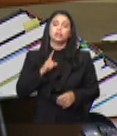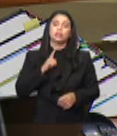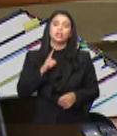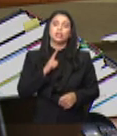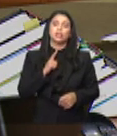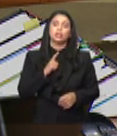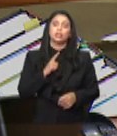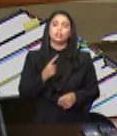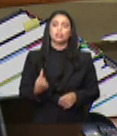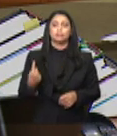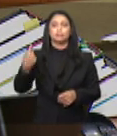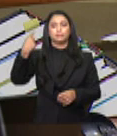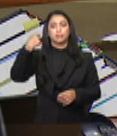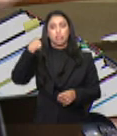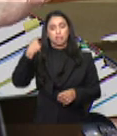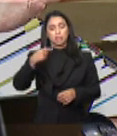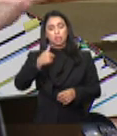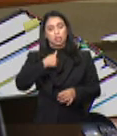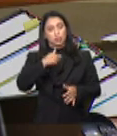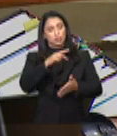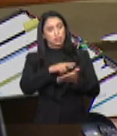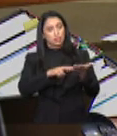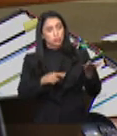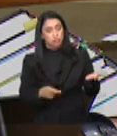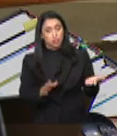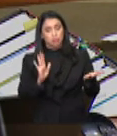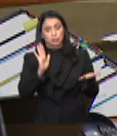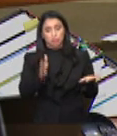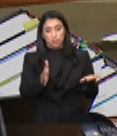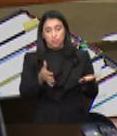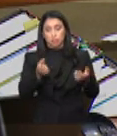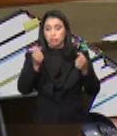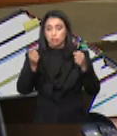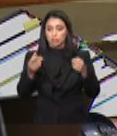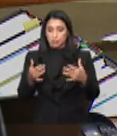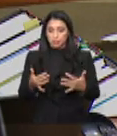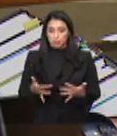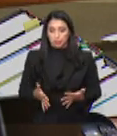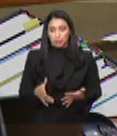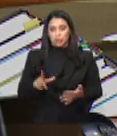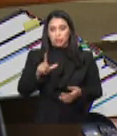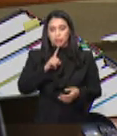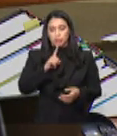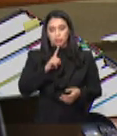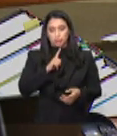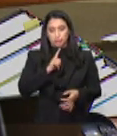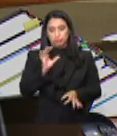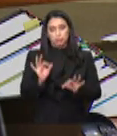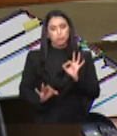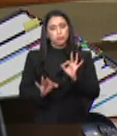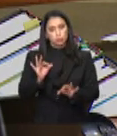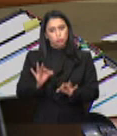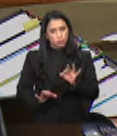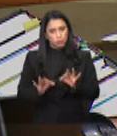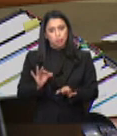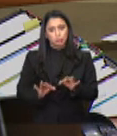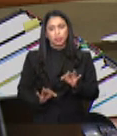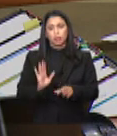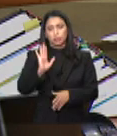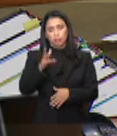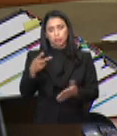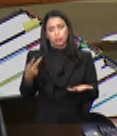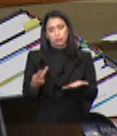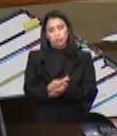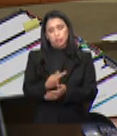toga preta por cima do terno azul marinho, camisa branca, gravata azul escura. Posicionou submetido o mérito ao julgamento nesse plenário.